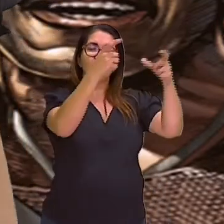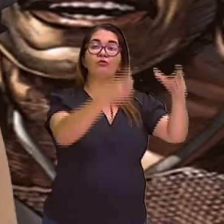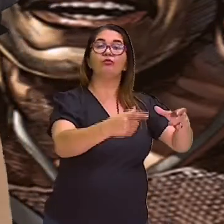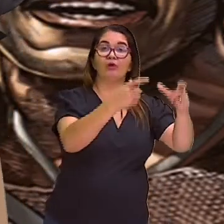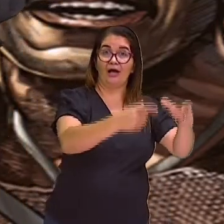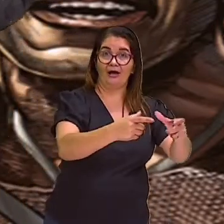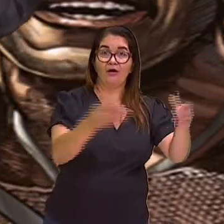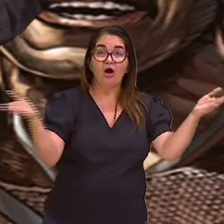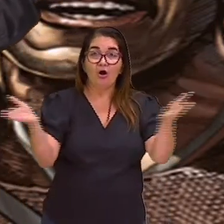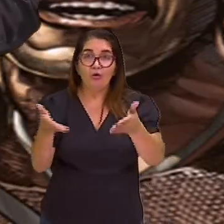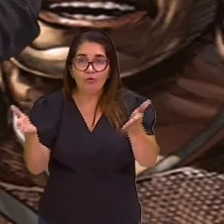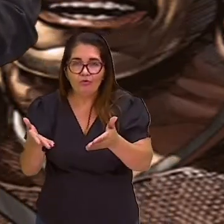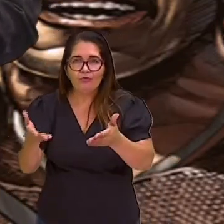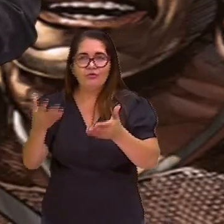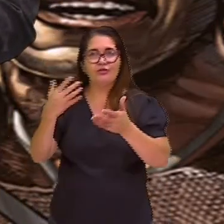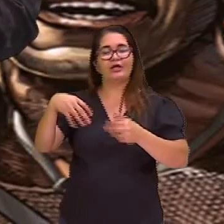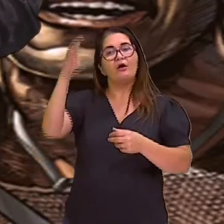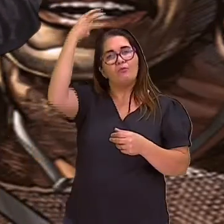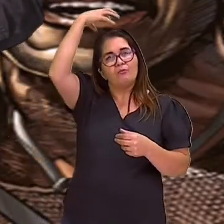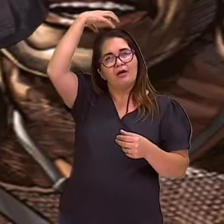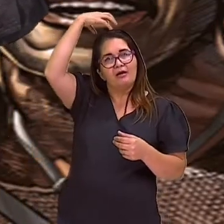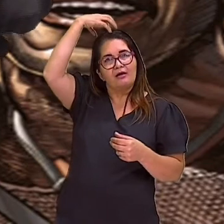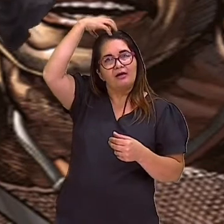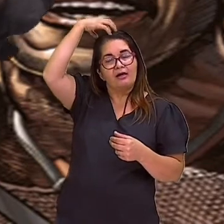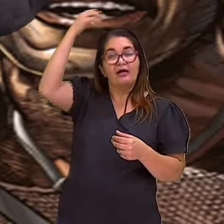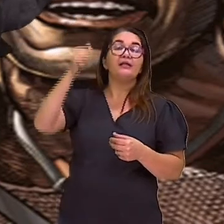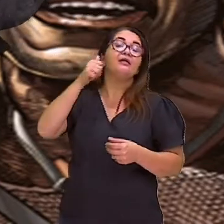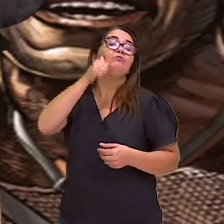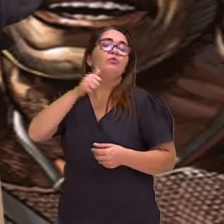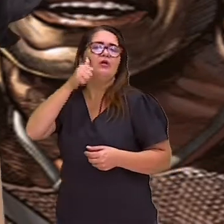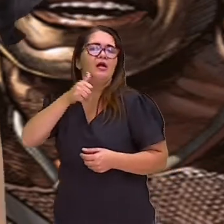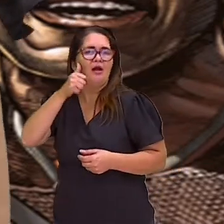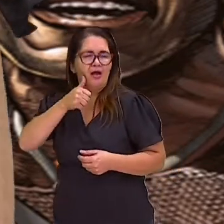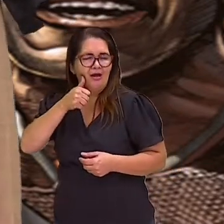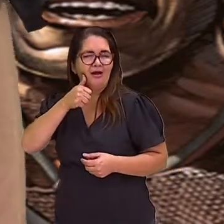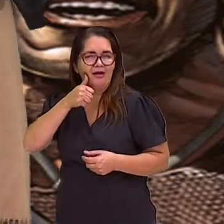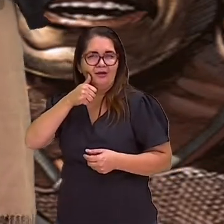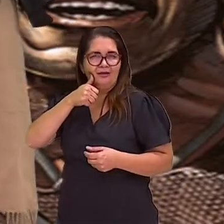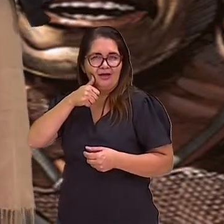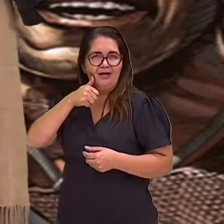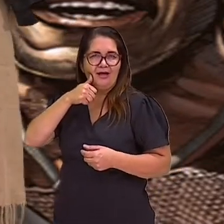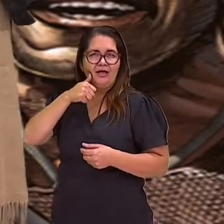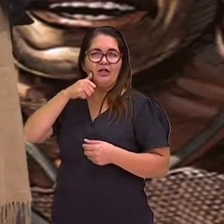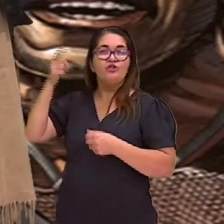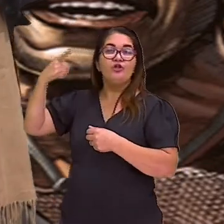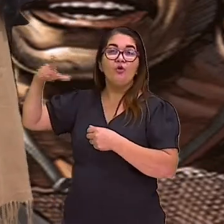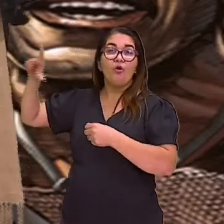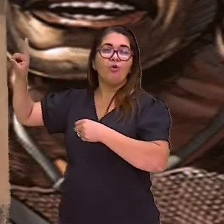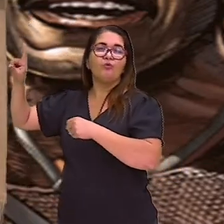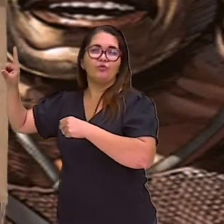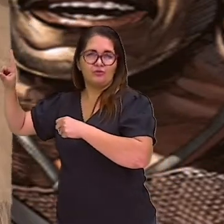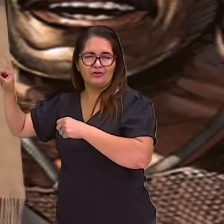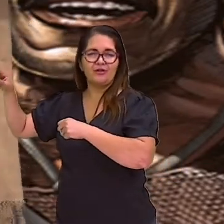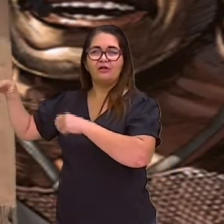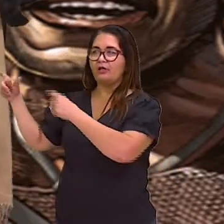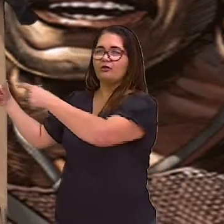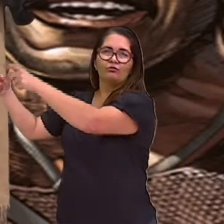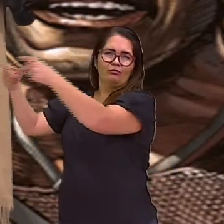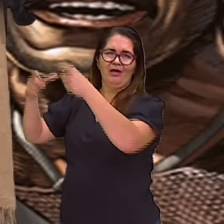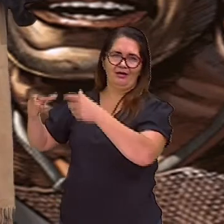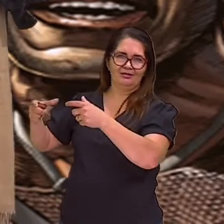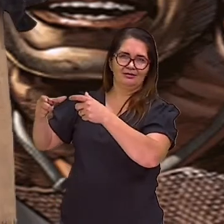rainha sul-americana. Como na Suécia, nós temos uma rainha que é filha de brasileira. Olha como o